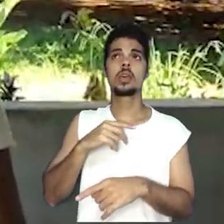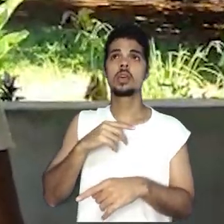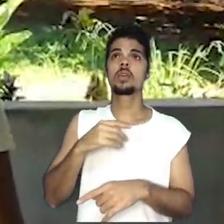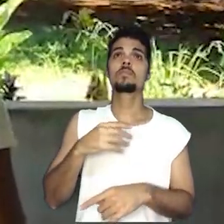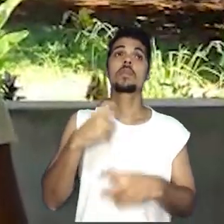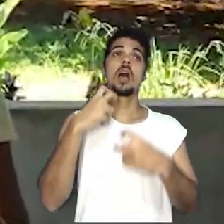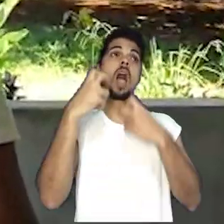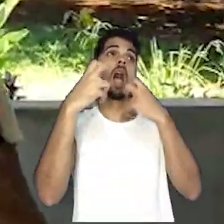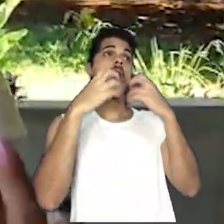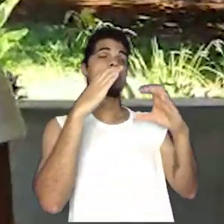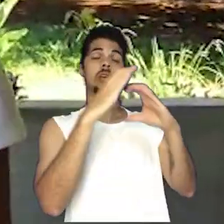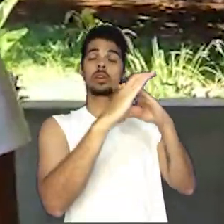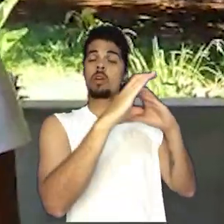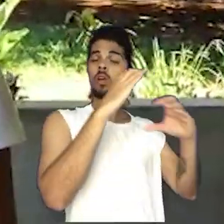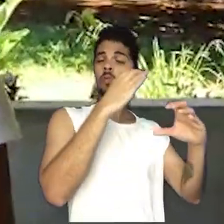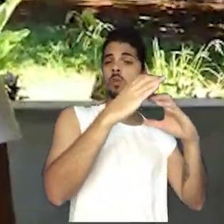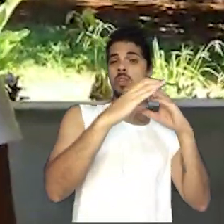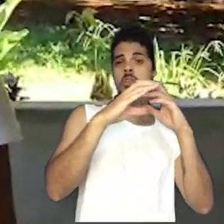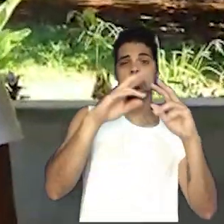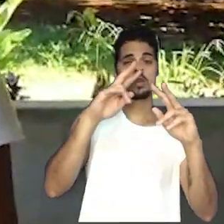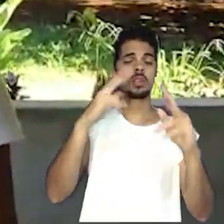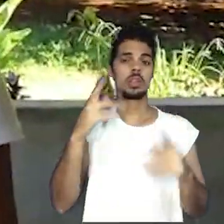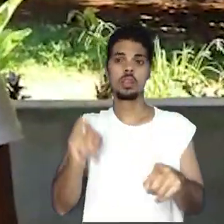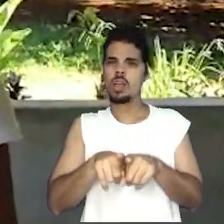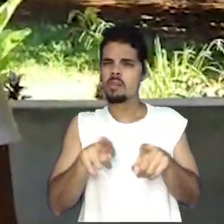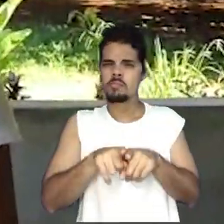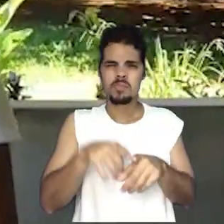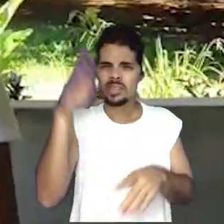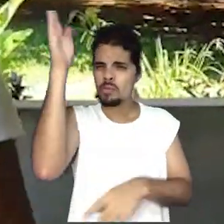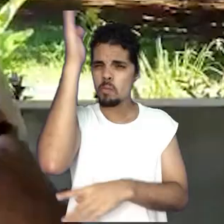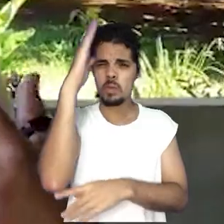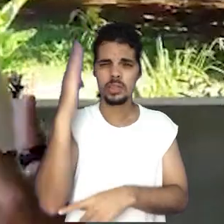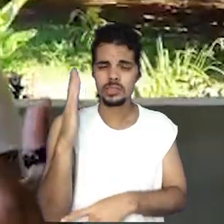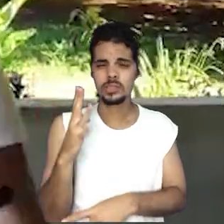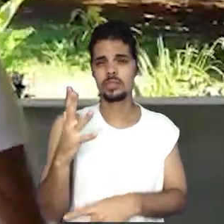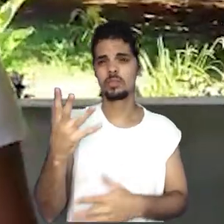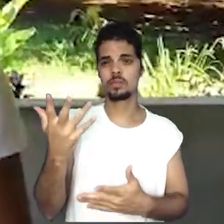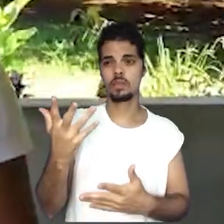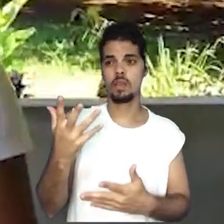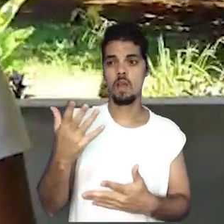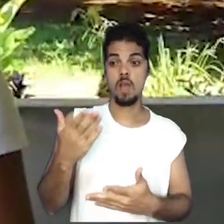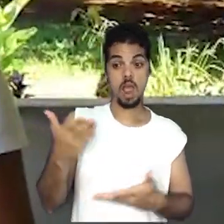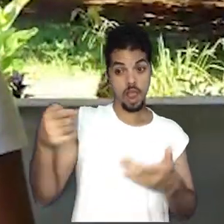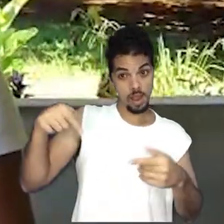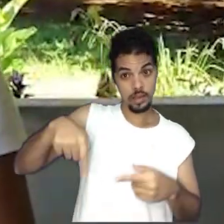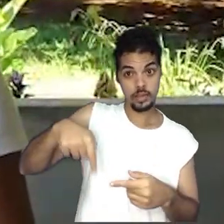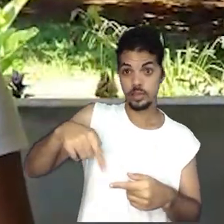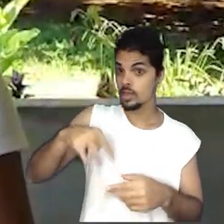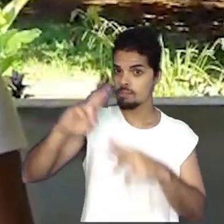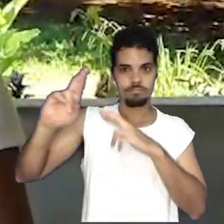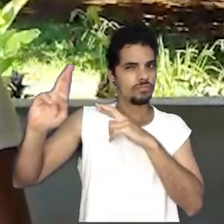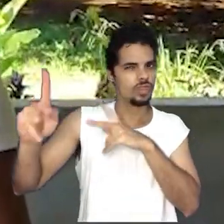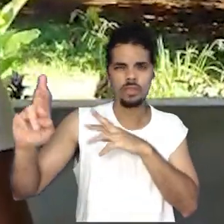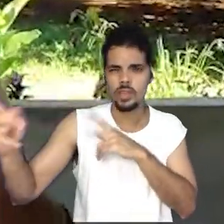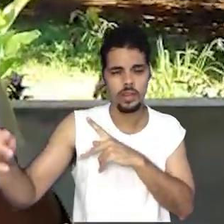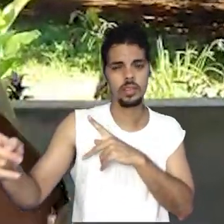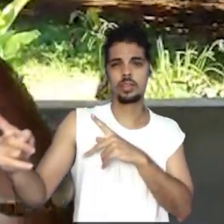povos indígenas, nós adaptamos esse 7 de setembro. Hoje, nós não hasteamos a bandeira do Brasil,